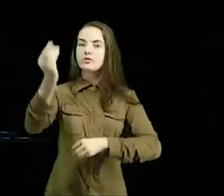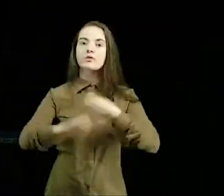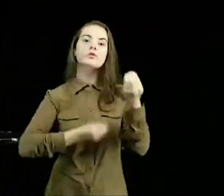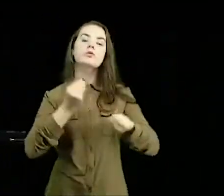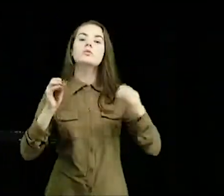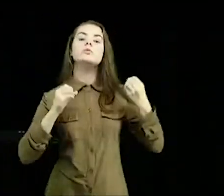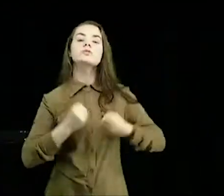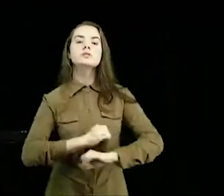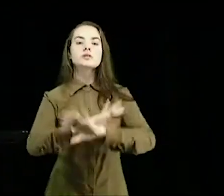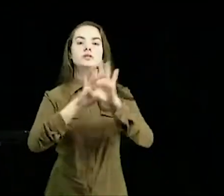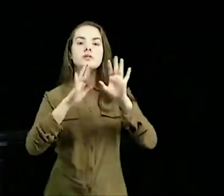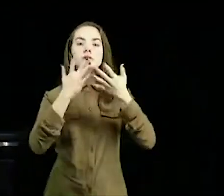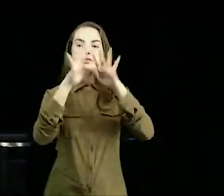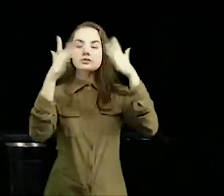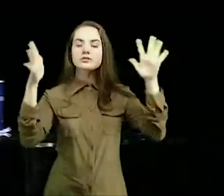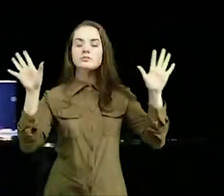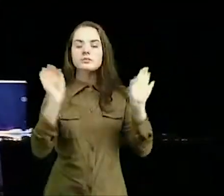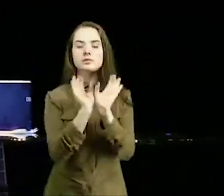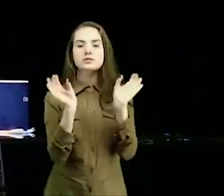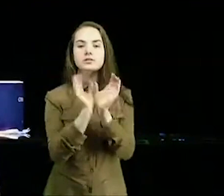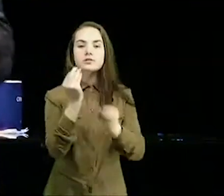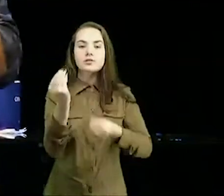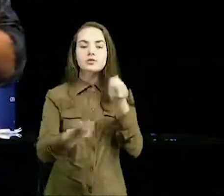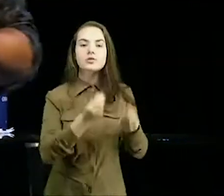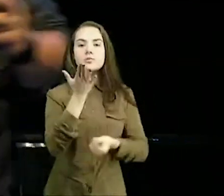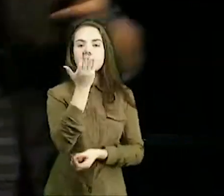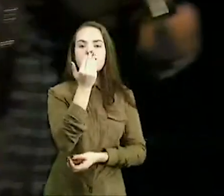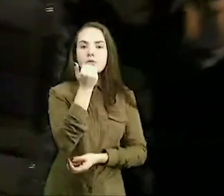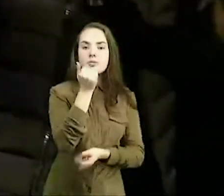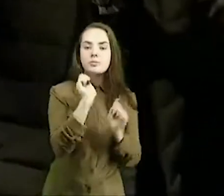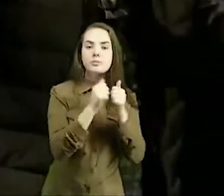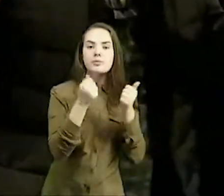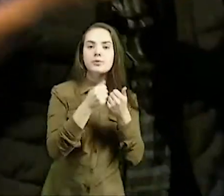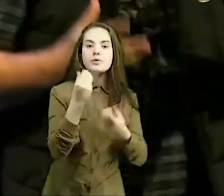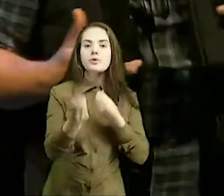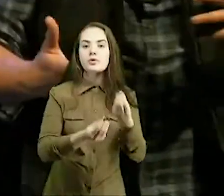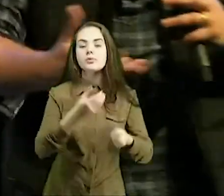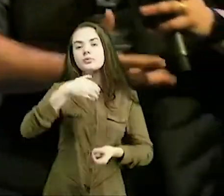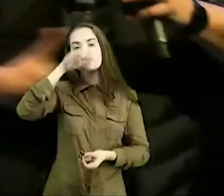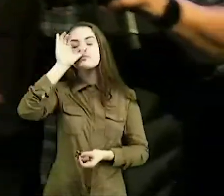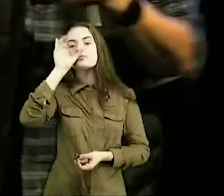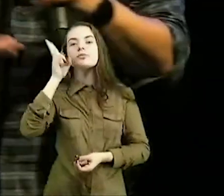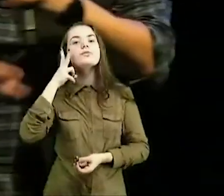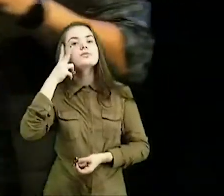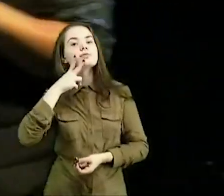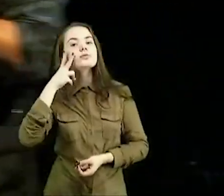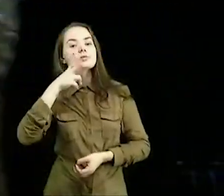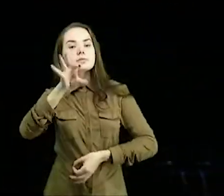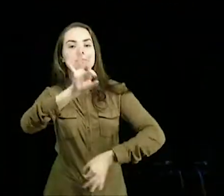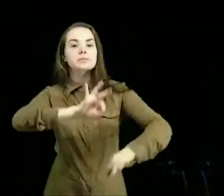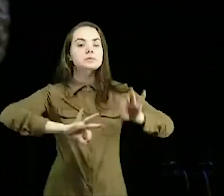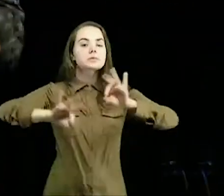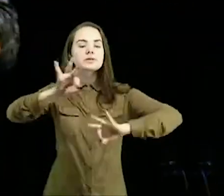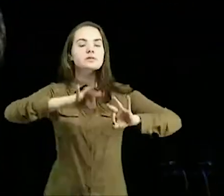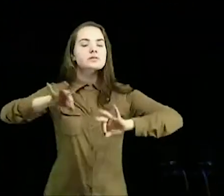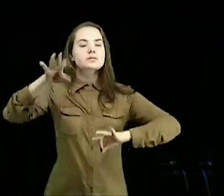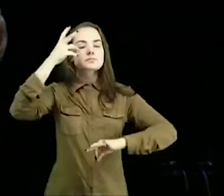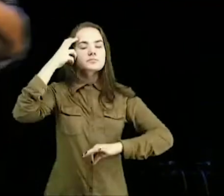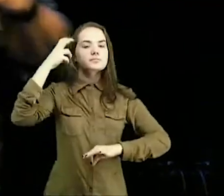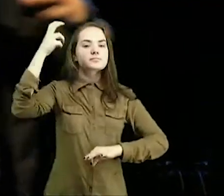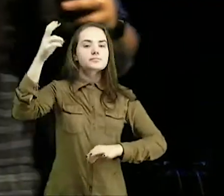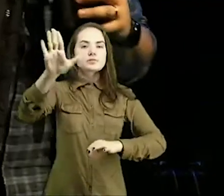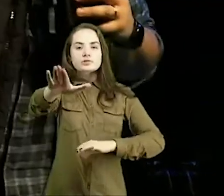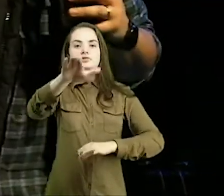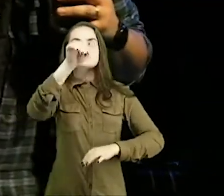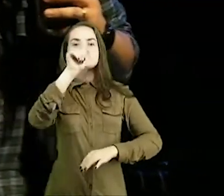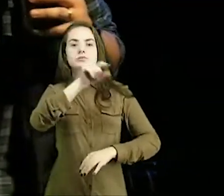a ceia do Senhor, e como você deve comer o pão, e deve beber o cálice. Ele está preparando, ele está sendo muito inteligente, ó, e ele está chamando